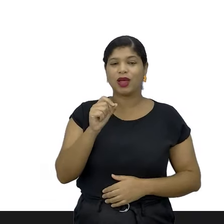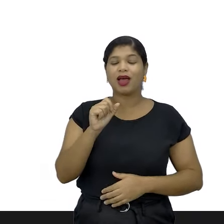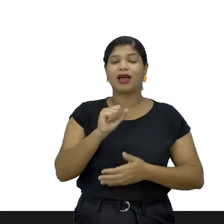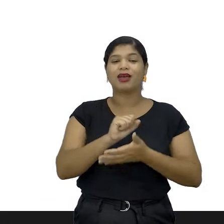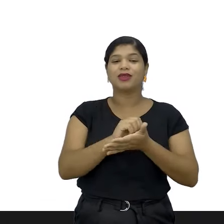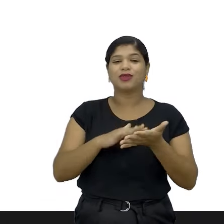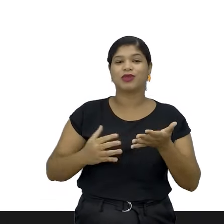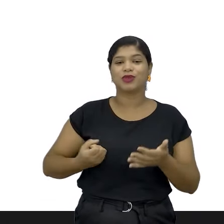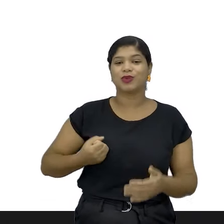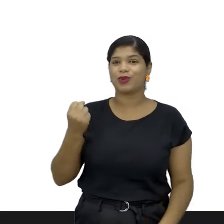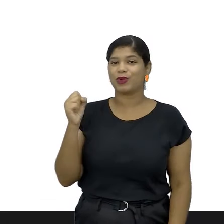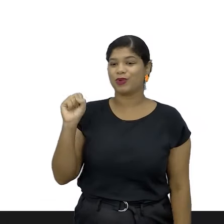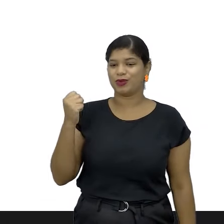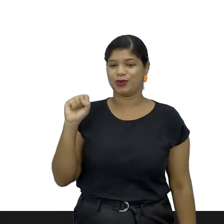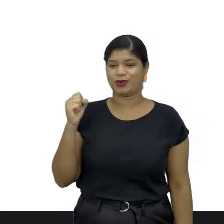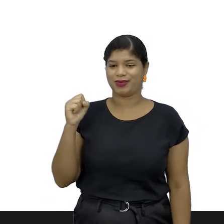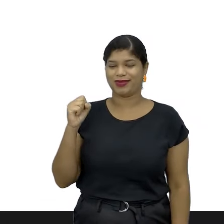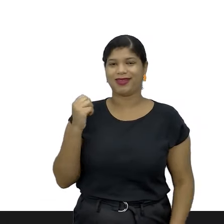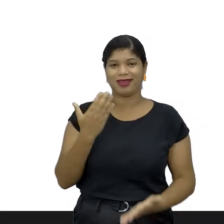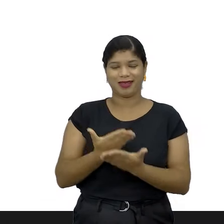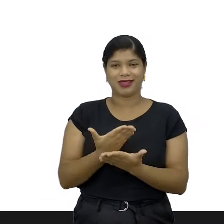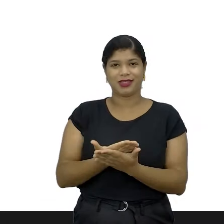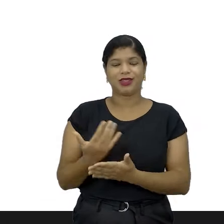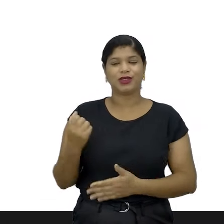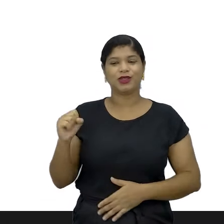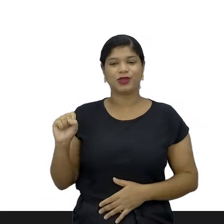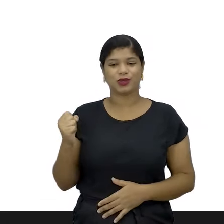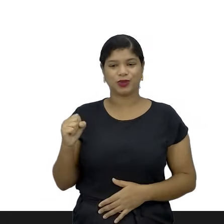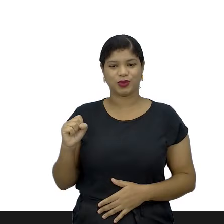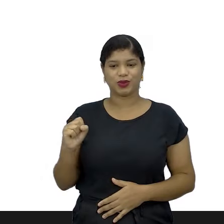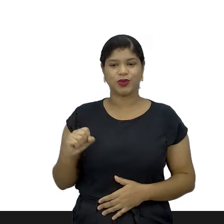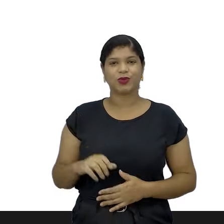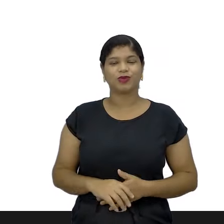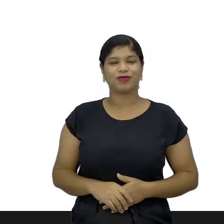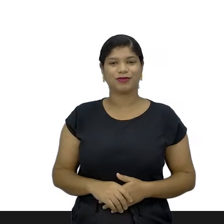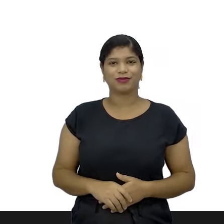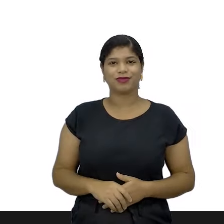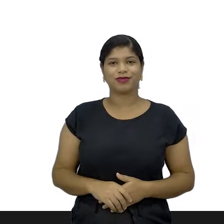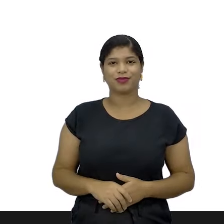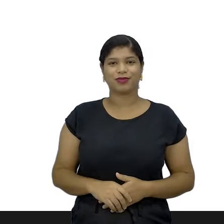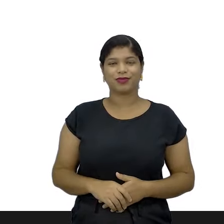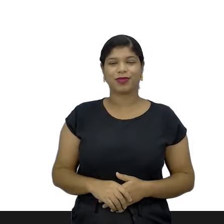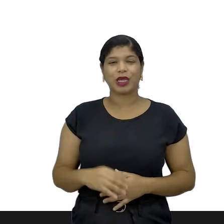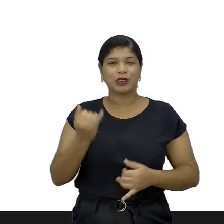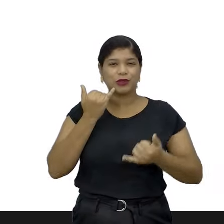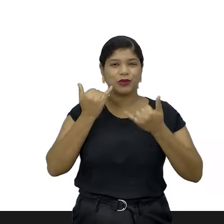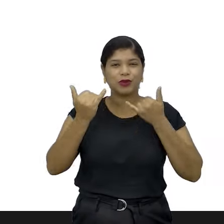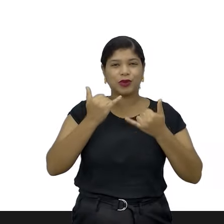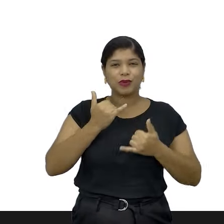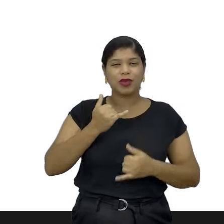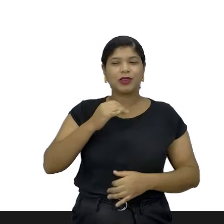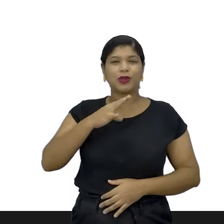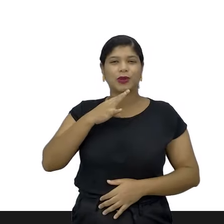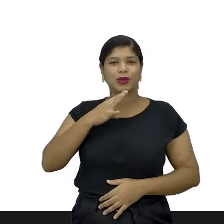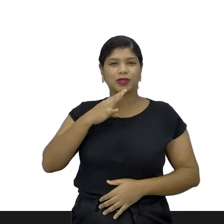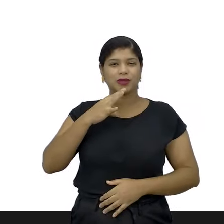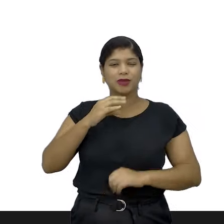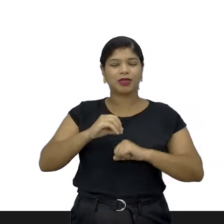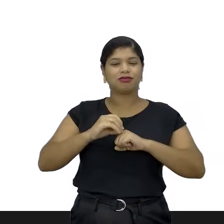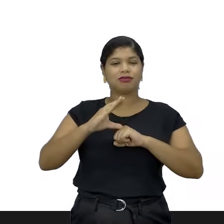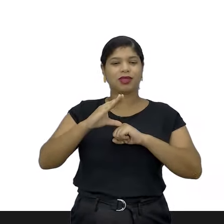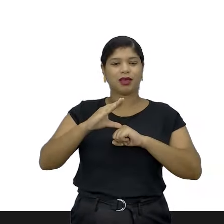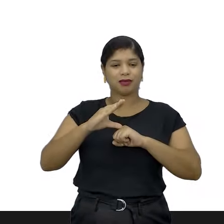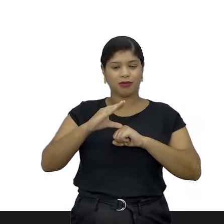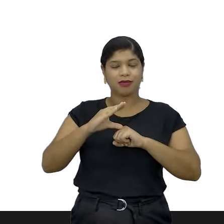número 8, da aula número 8, tá? Compartilhando saberes, também é uma aula muito interessante que